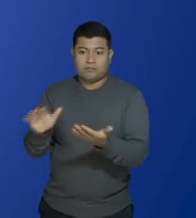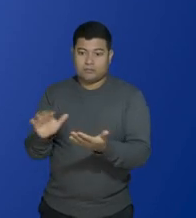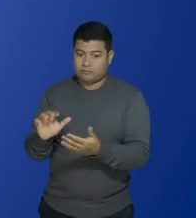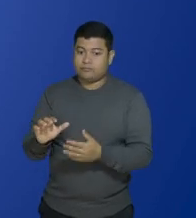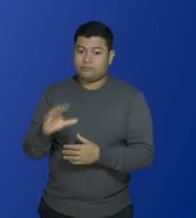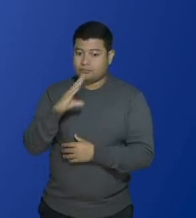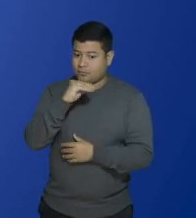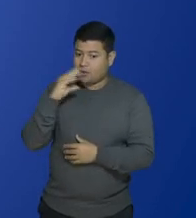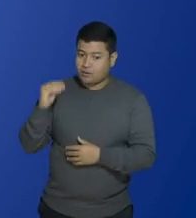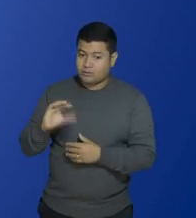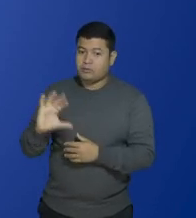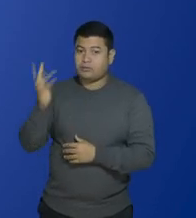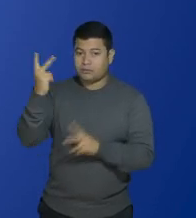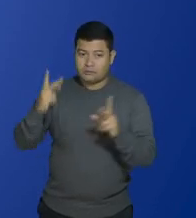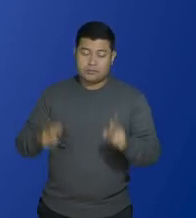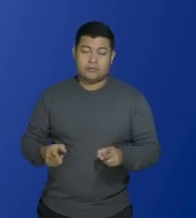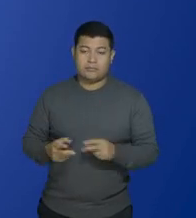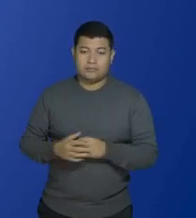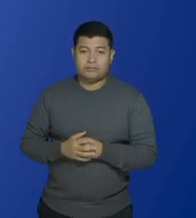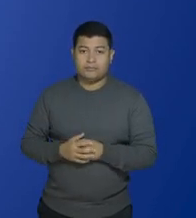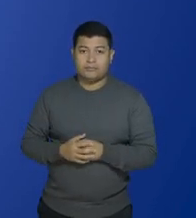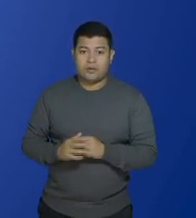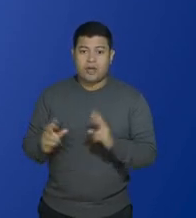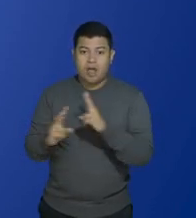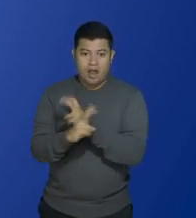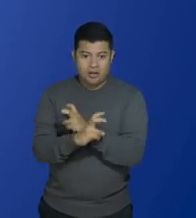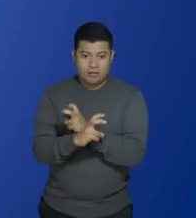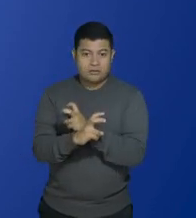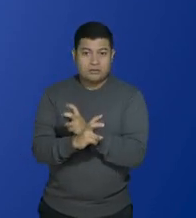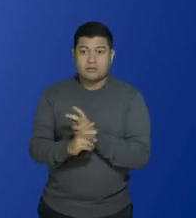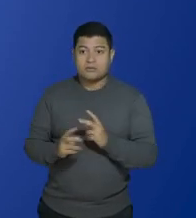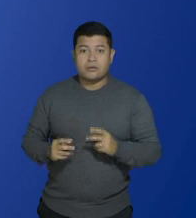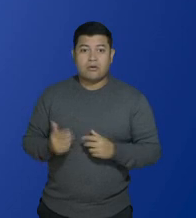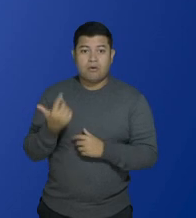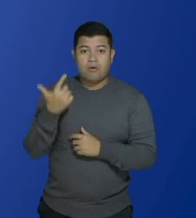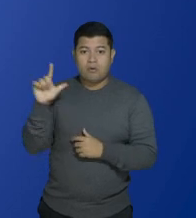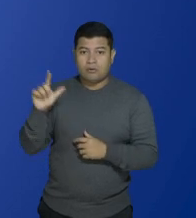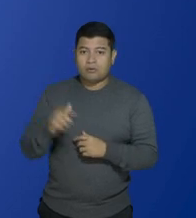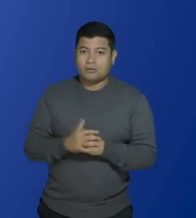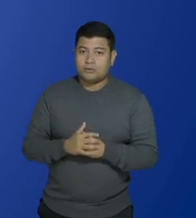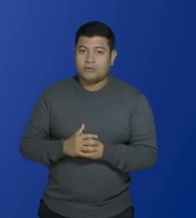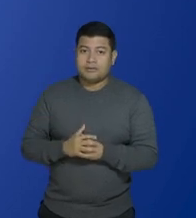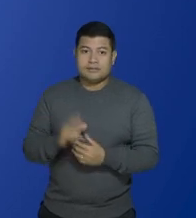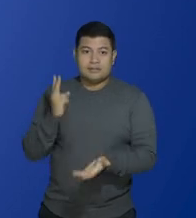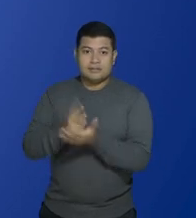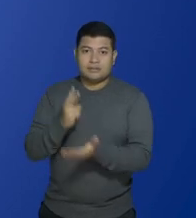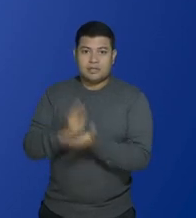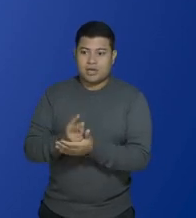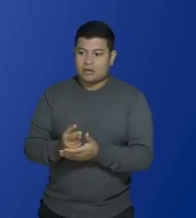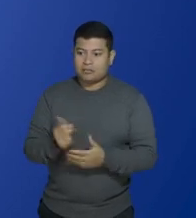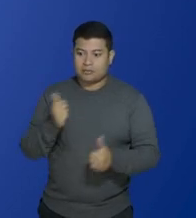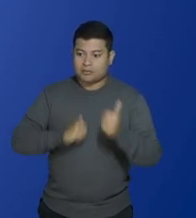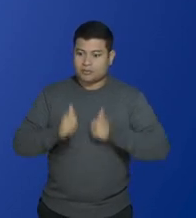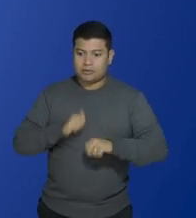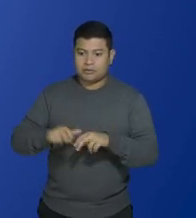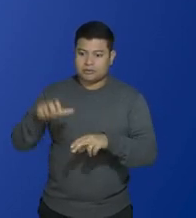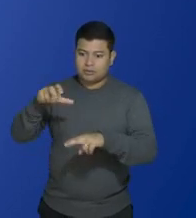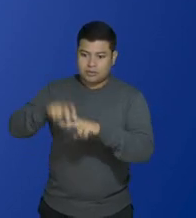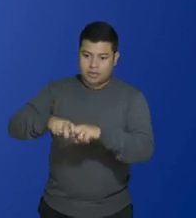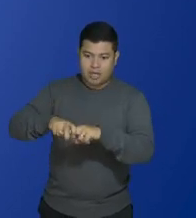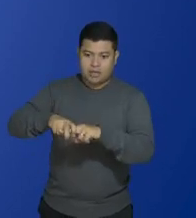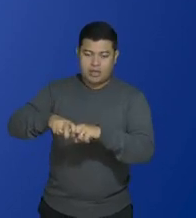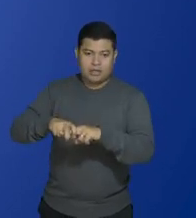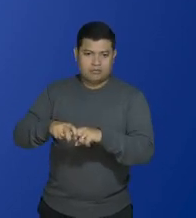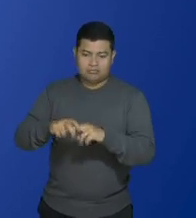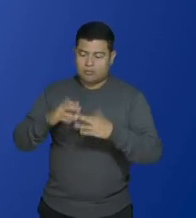A hiperatividade, né? Que é outro sintoma. Frequentemente remexe a mão e os pés na carteira. São crianças que não conseguem ficar